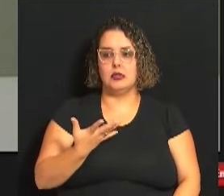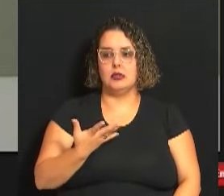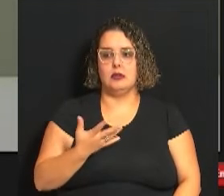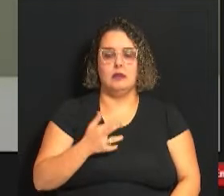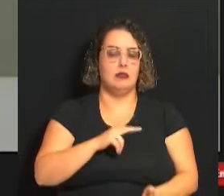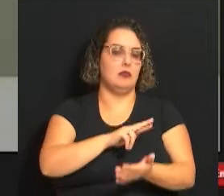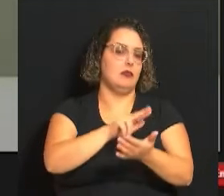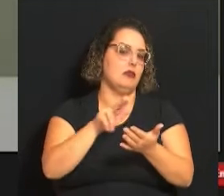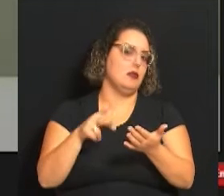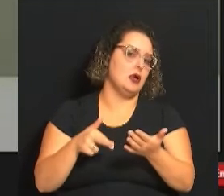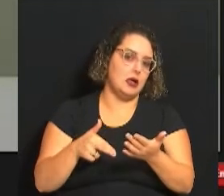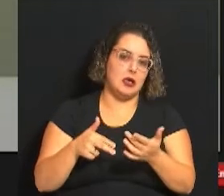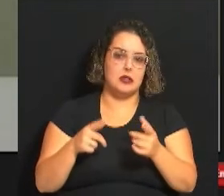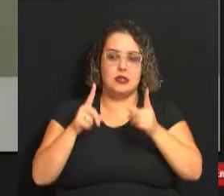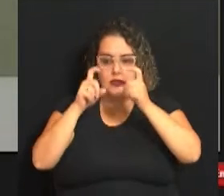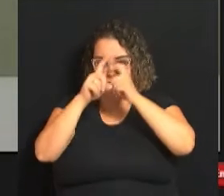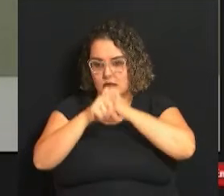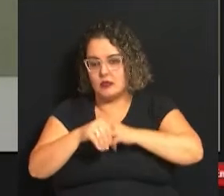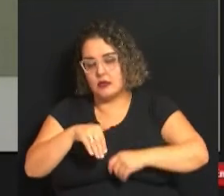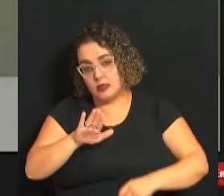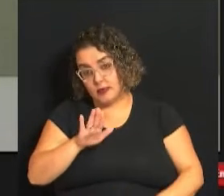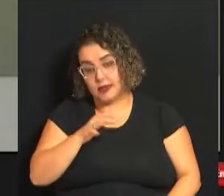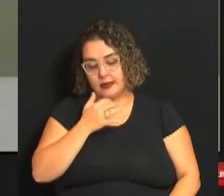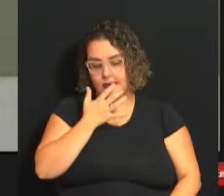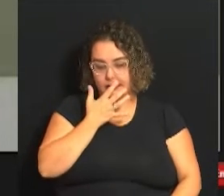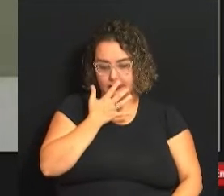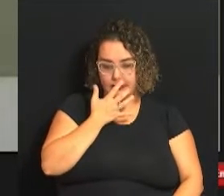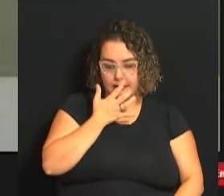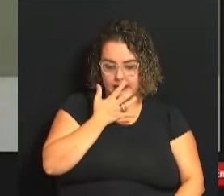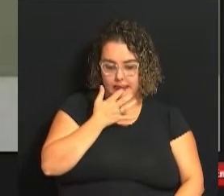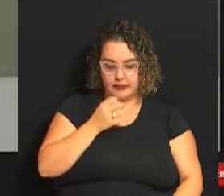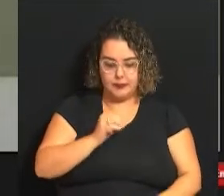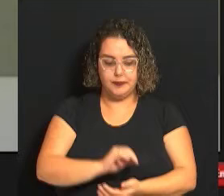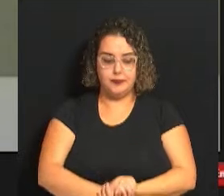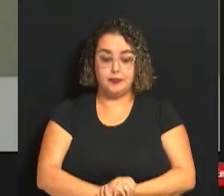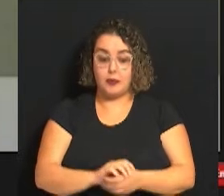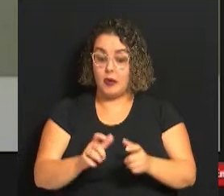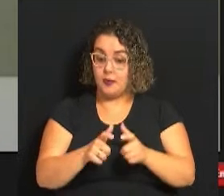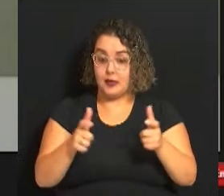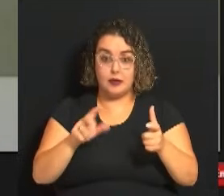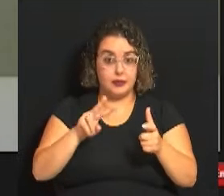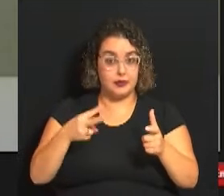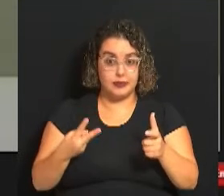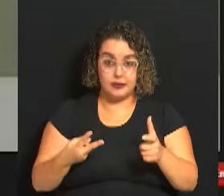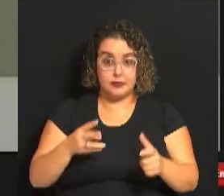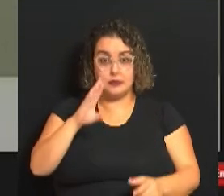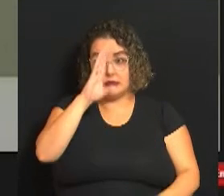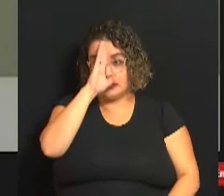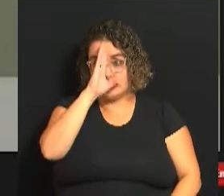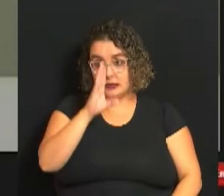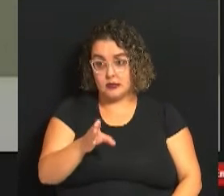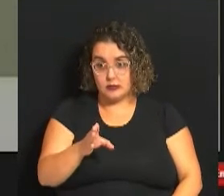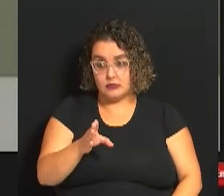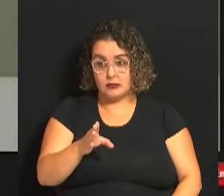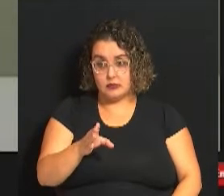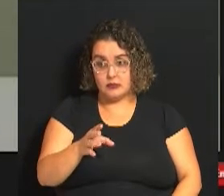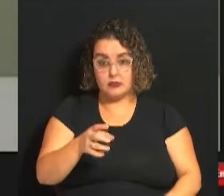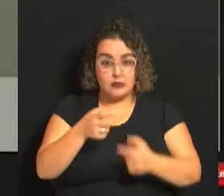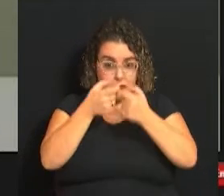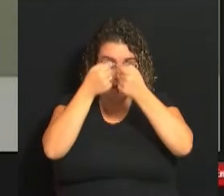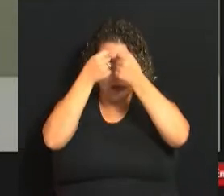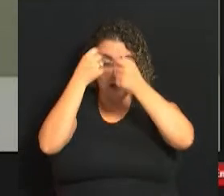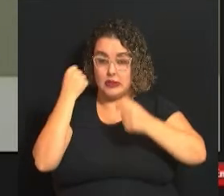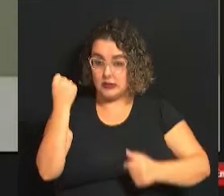de complicações a mais. Então, uma grande maioria das vezes, principalmente aqueles tumores mais agressivos, que